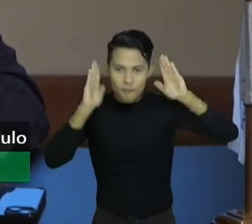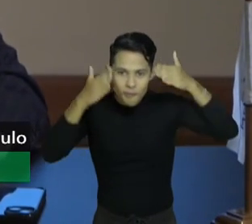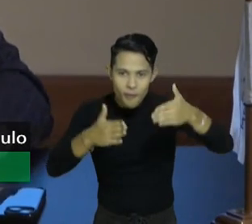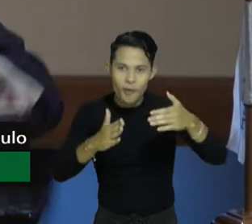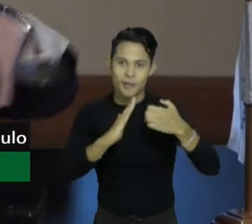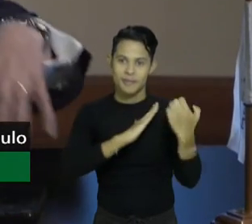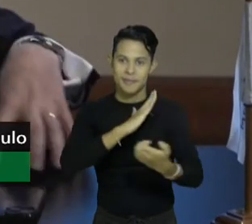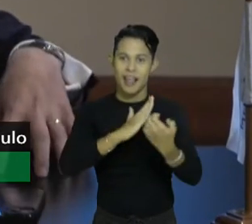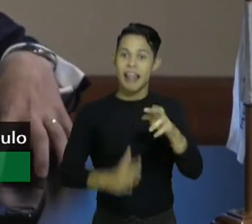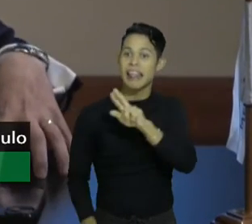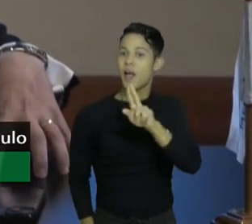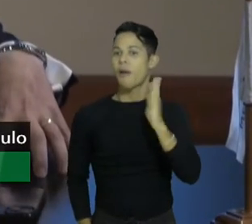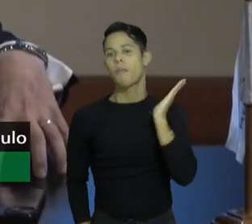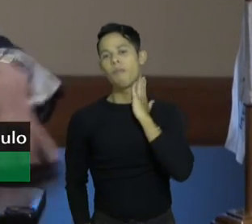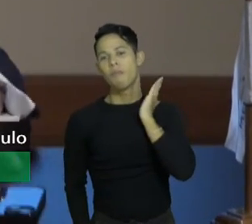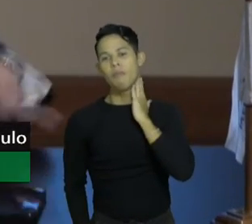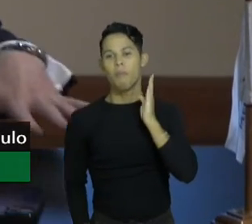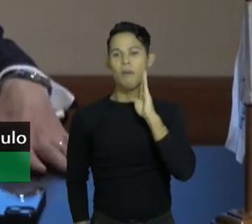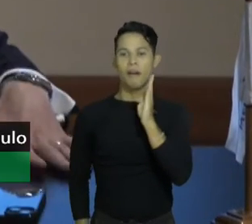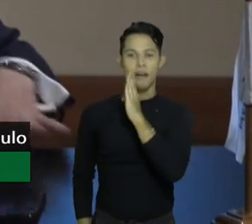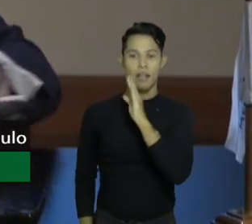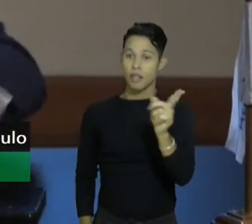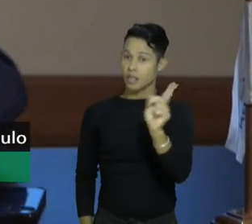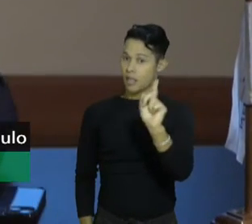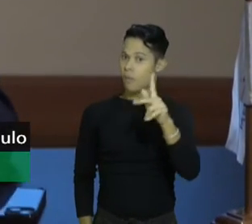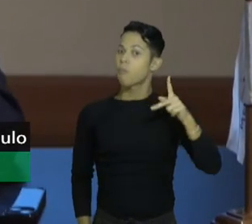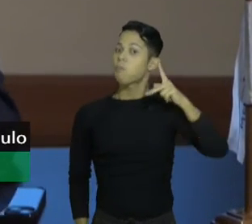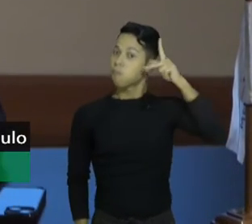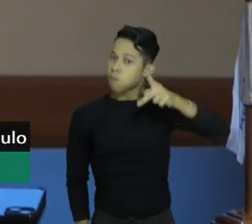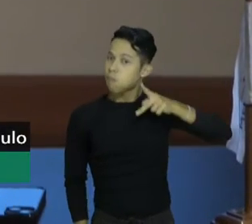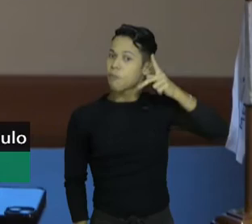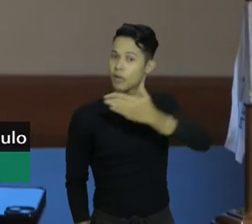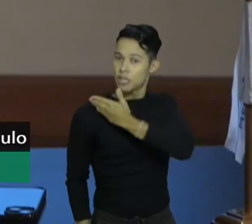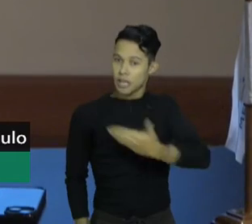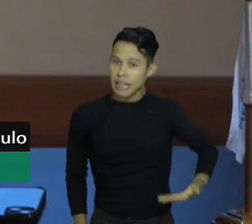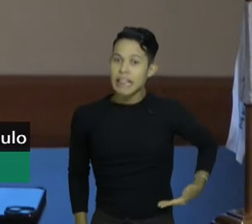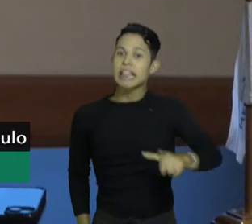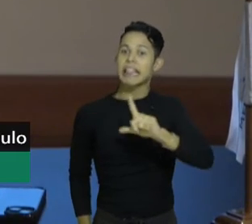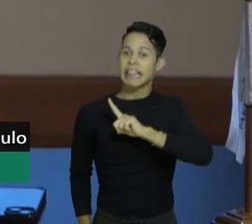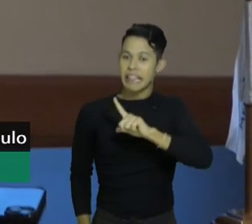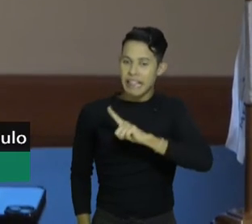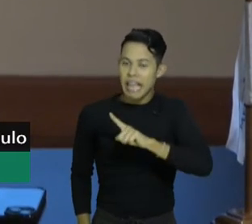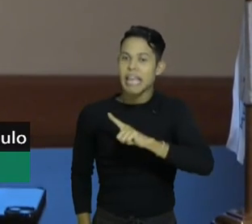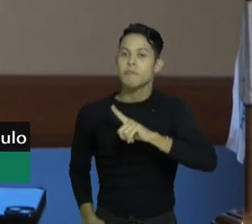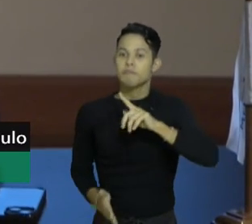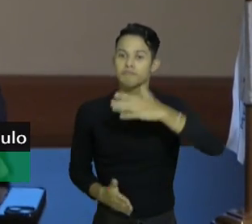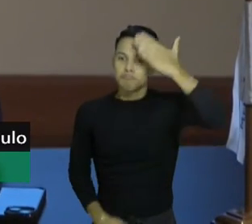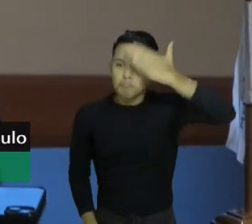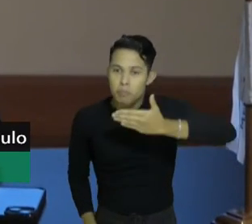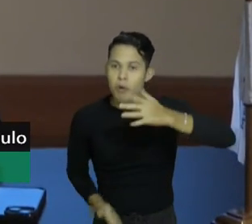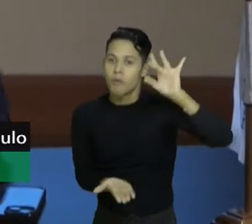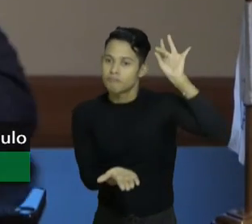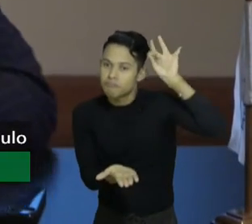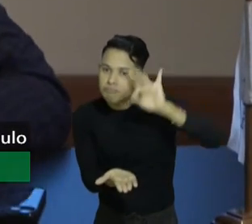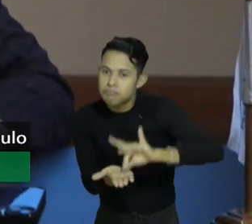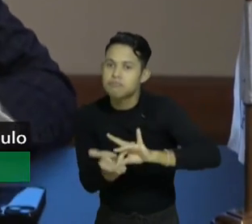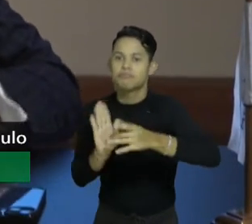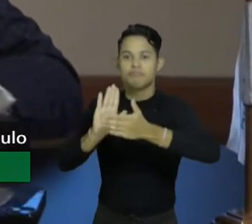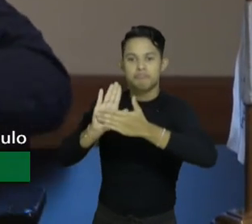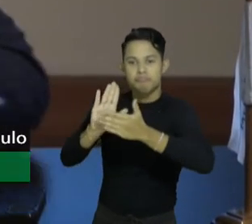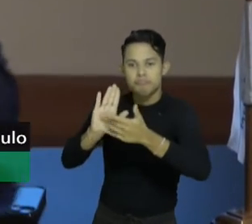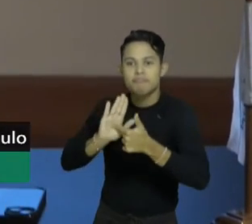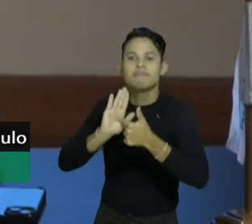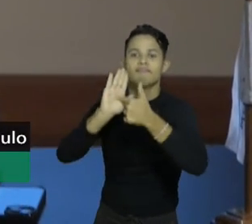papo de bar né Toda a política pública que a gente faz lá em São Paulo é baseado em evidência e existe V farta evidência de